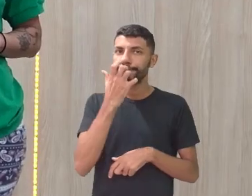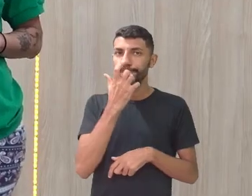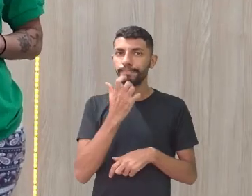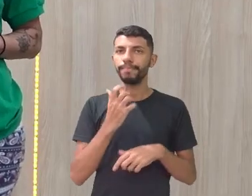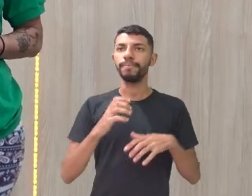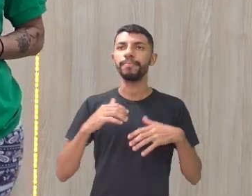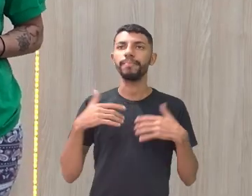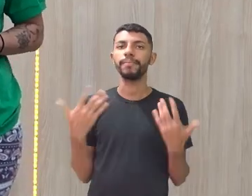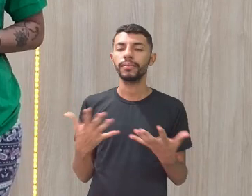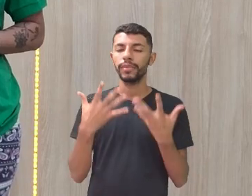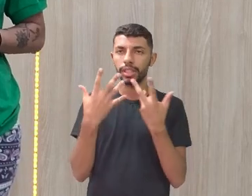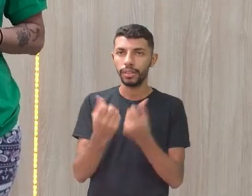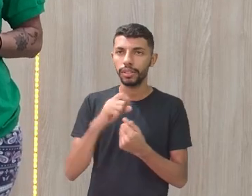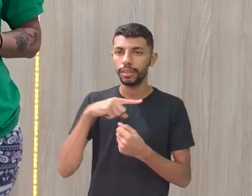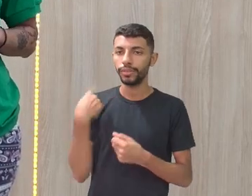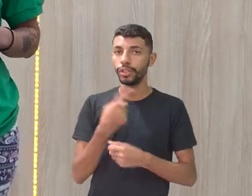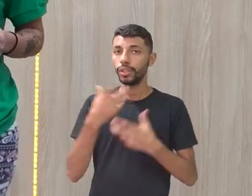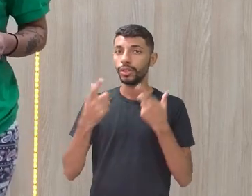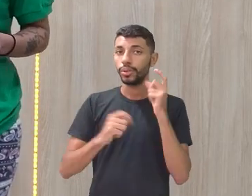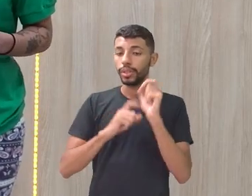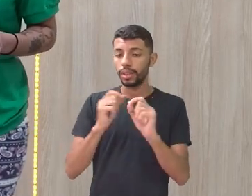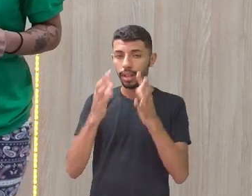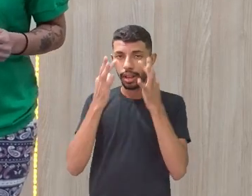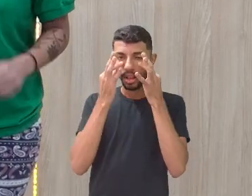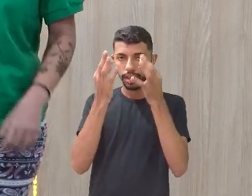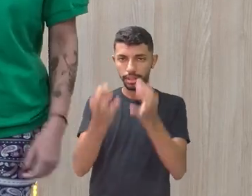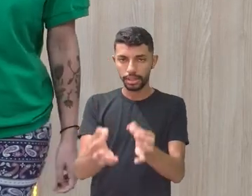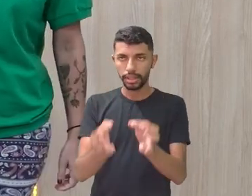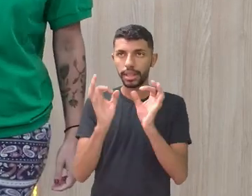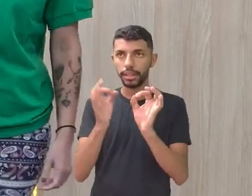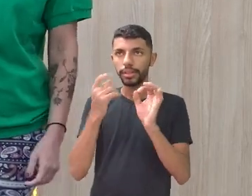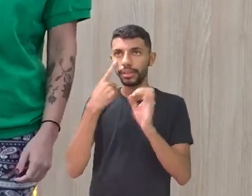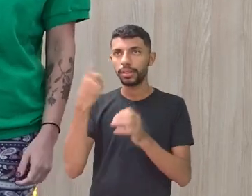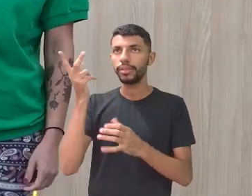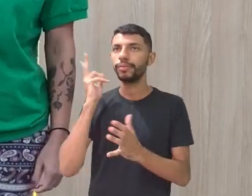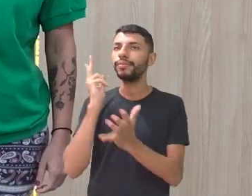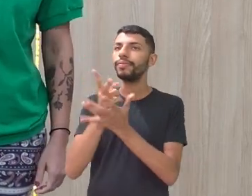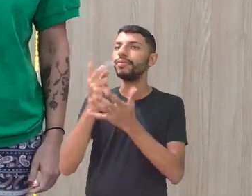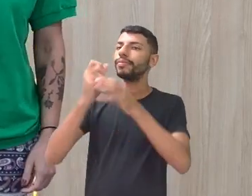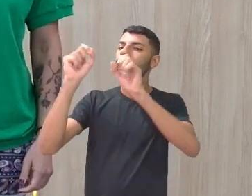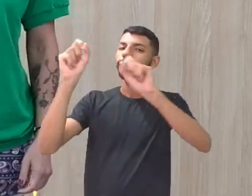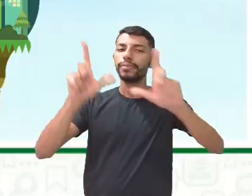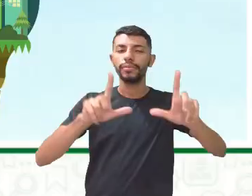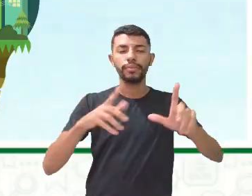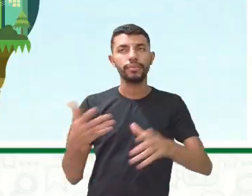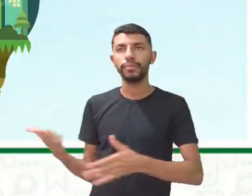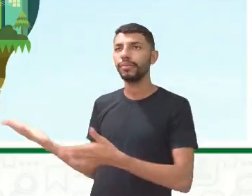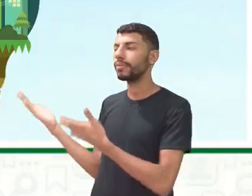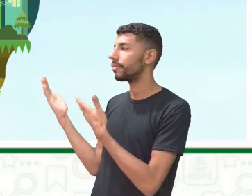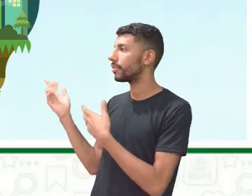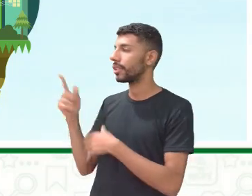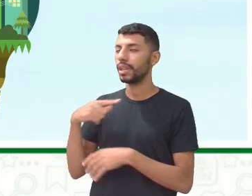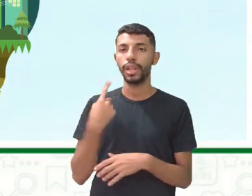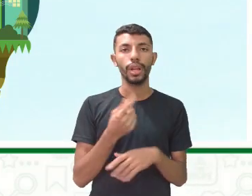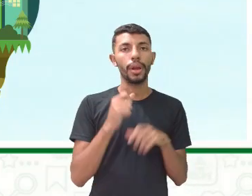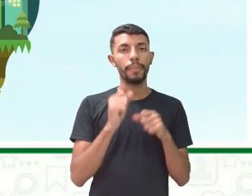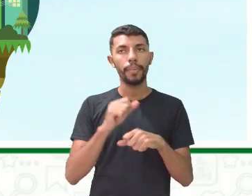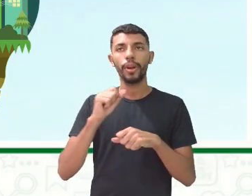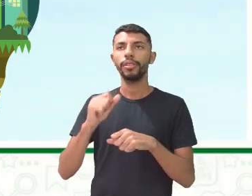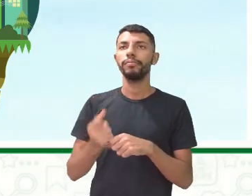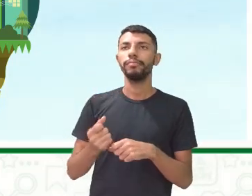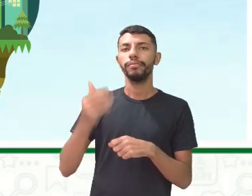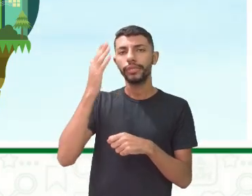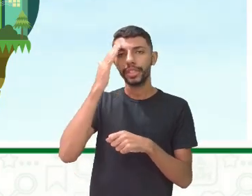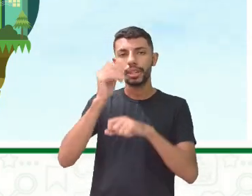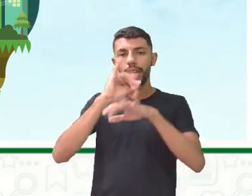Então vamos aí ficar atento a essa questão. Vamos seguindo aqui na aula, né? Podemos chamar de recursos